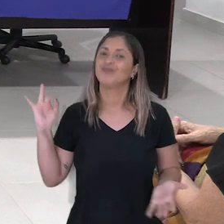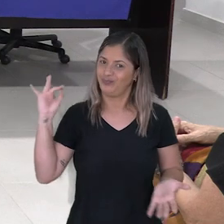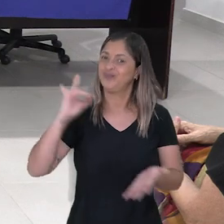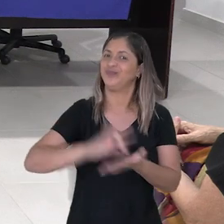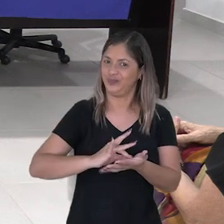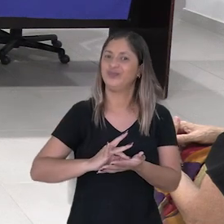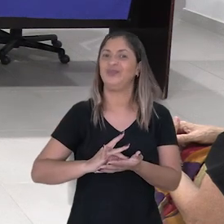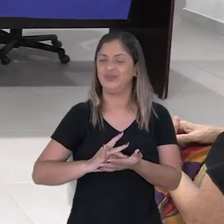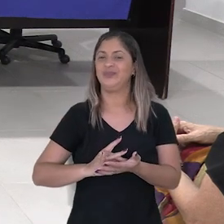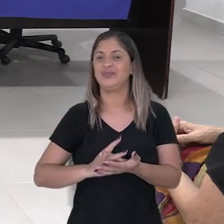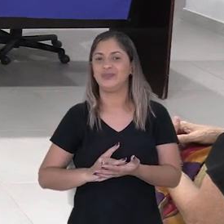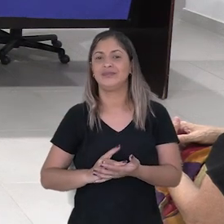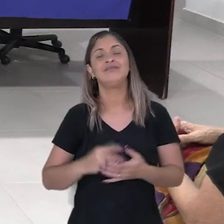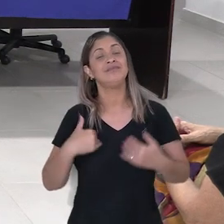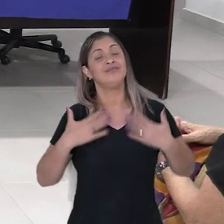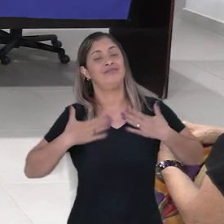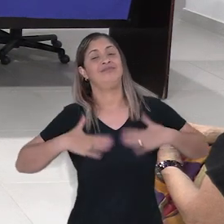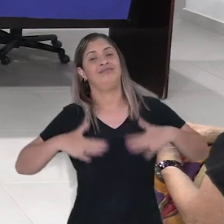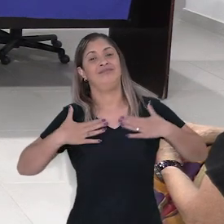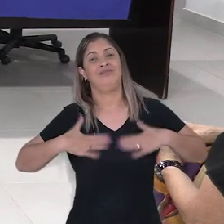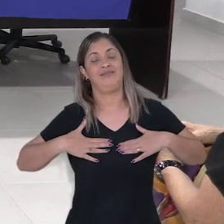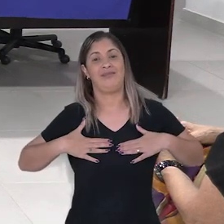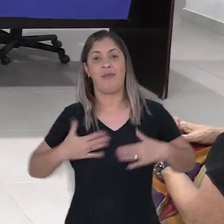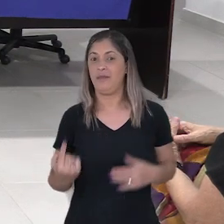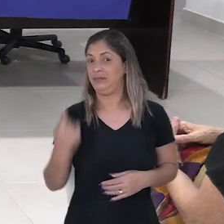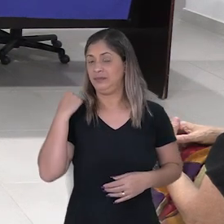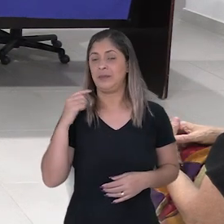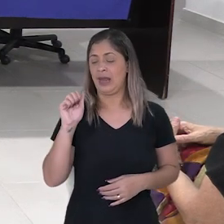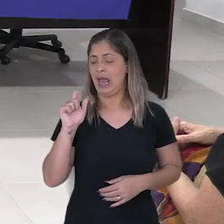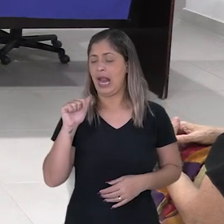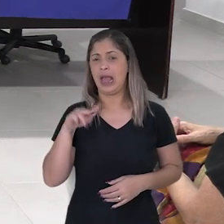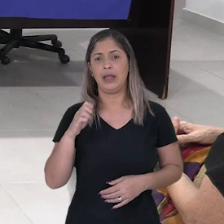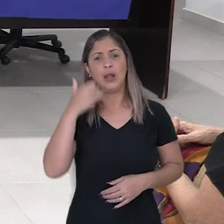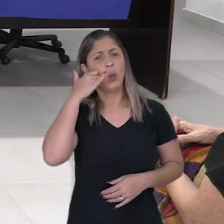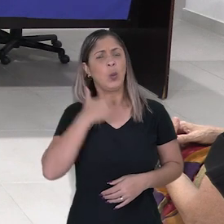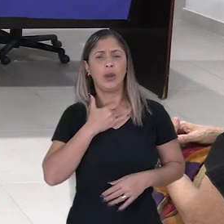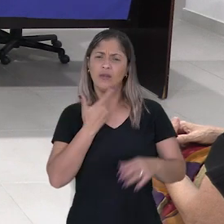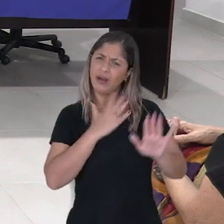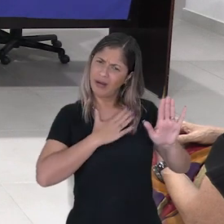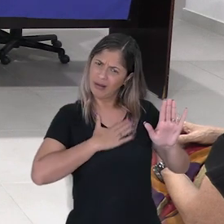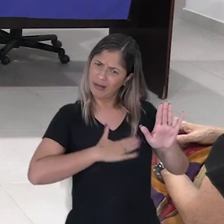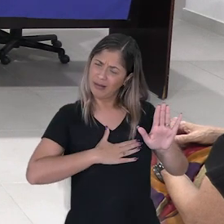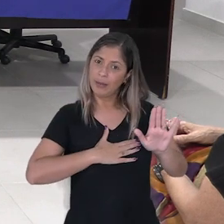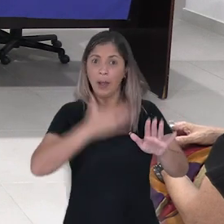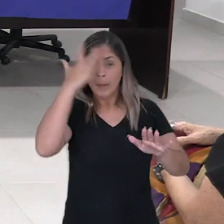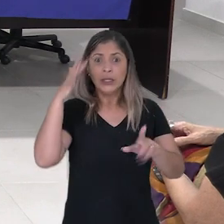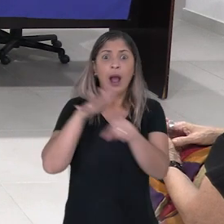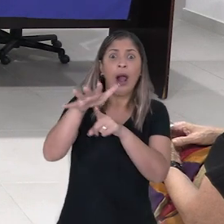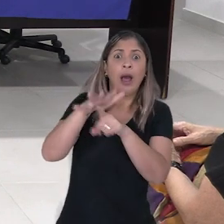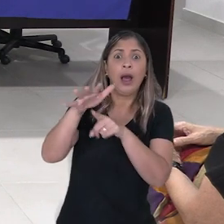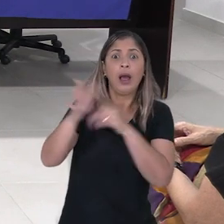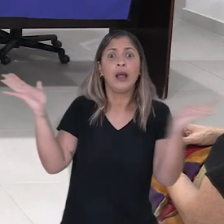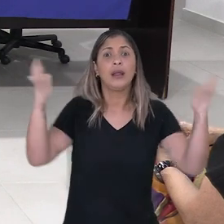realmente me deixa tranquilo. Ainda há pouco, a Aline ligou para mim: cadê você? Eu falei: calma. Não, as pessoas estão chegando. Eu falei: